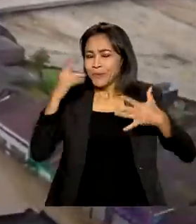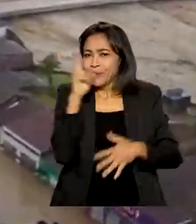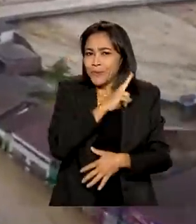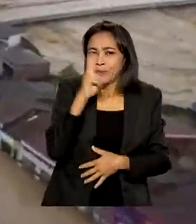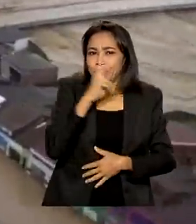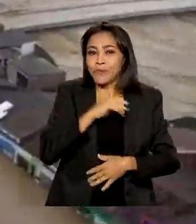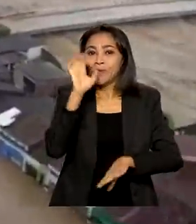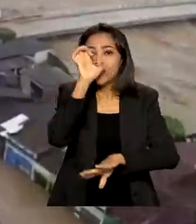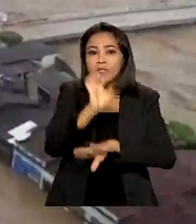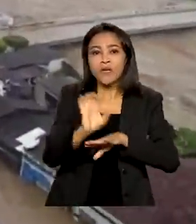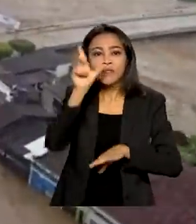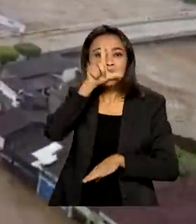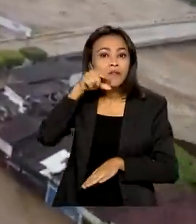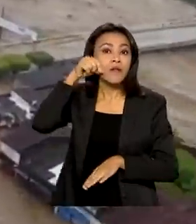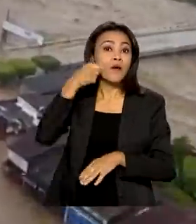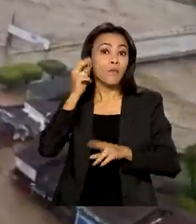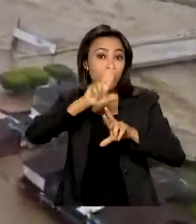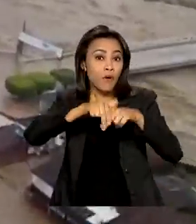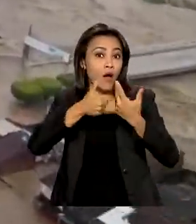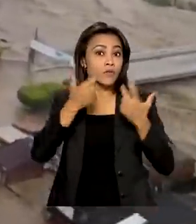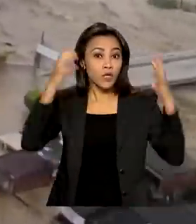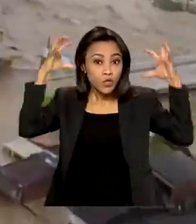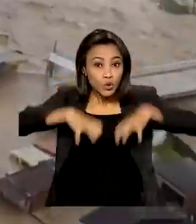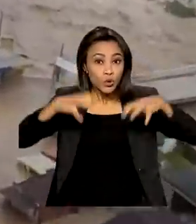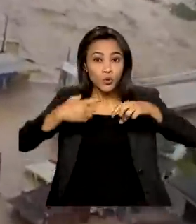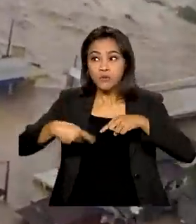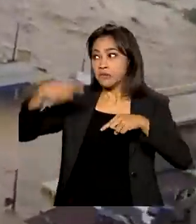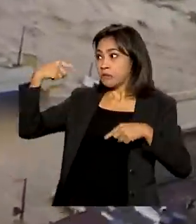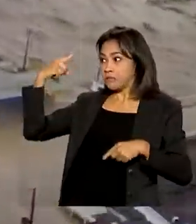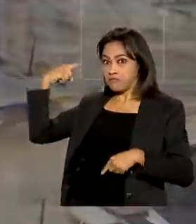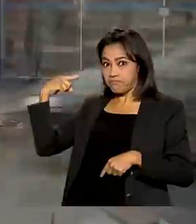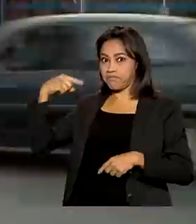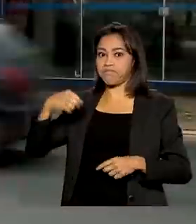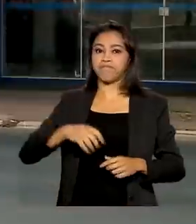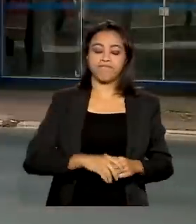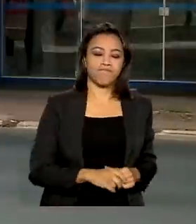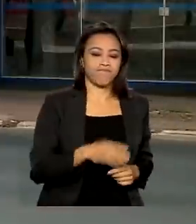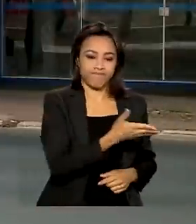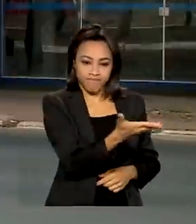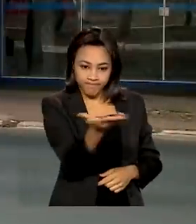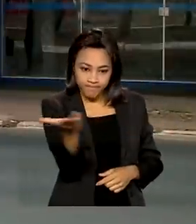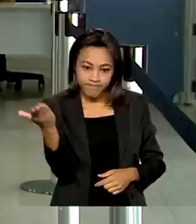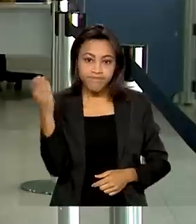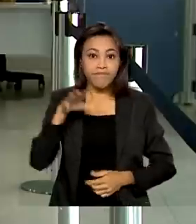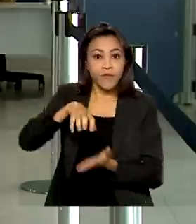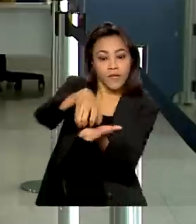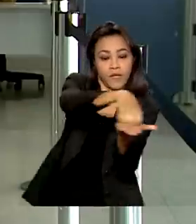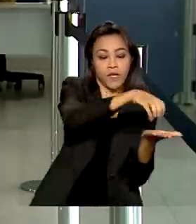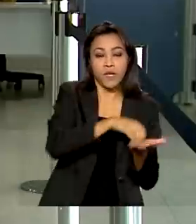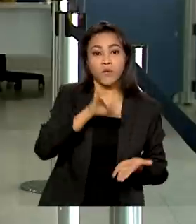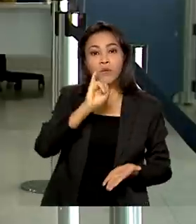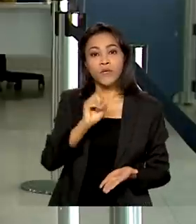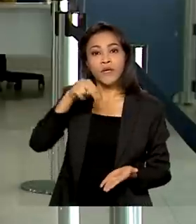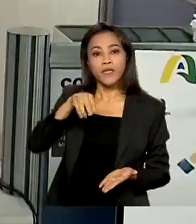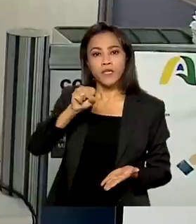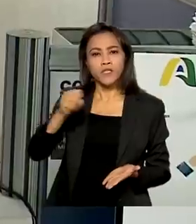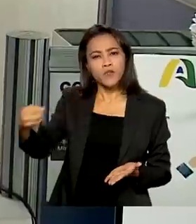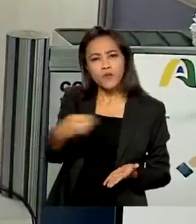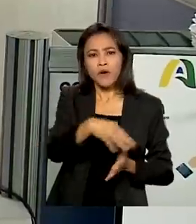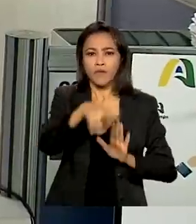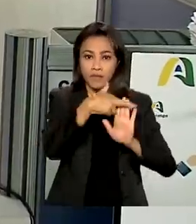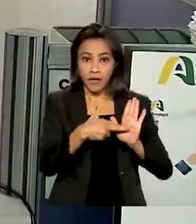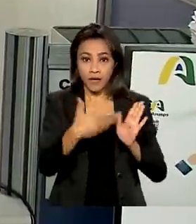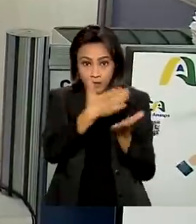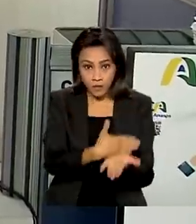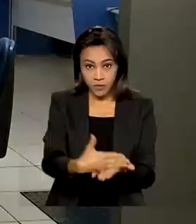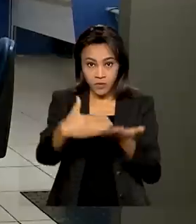Alagoas por conta das fortes chuvas no fim de semana agências do INSS têm novas regras a